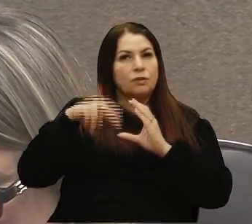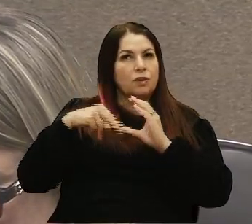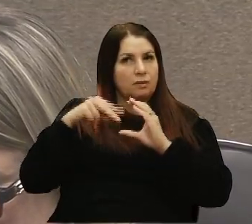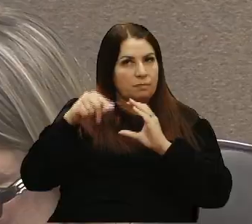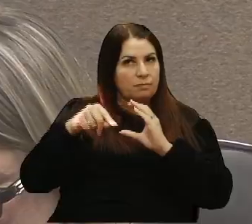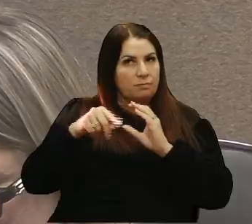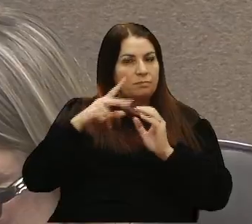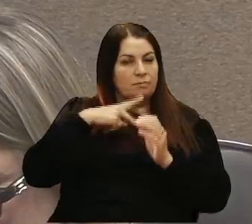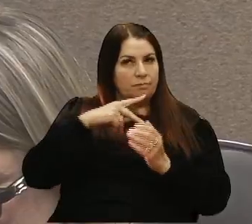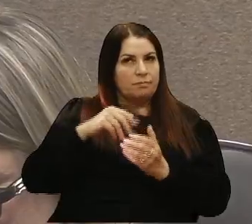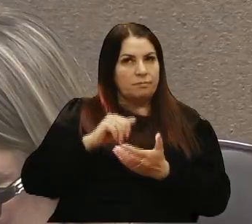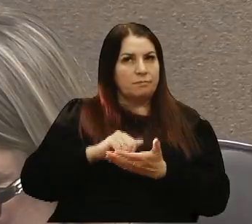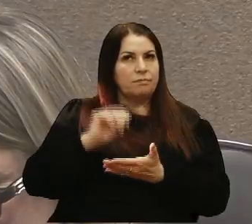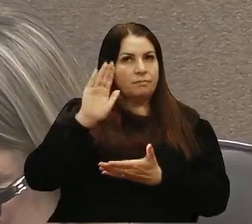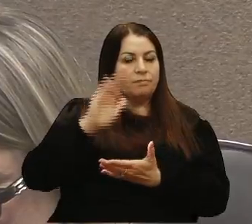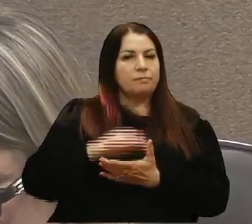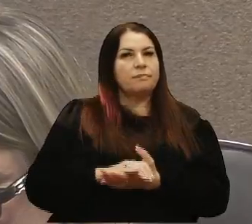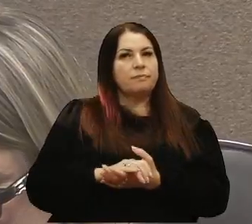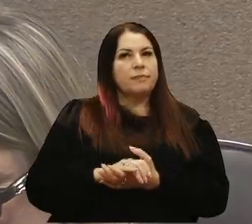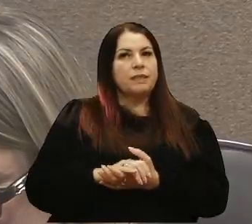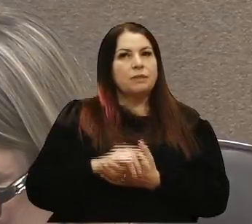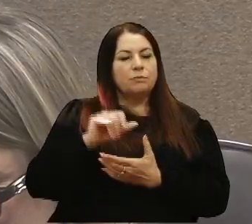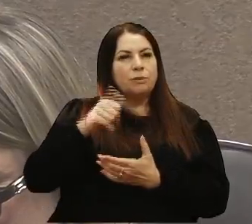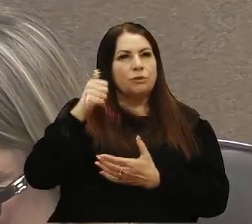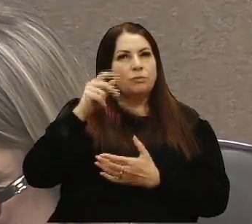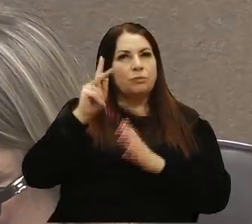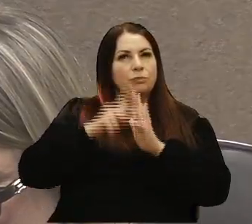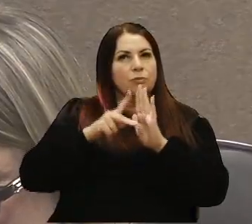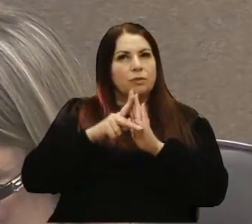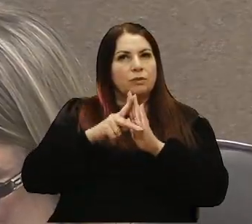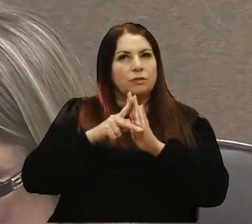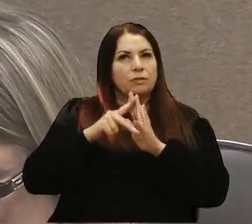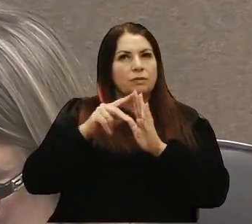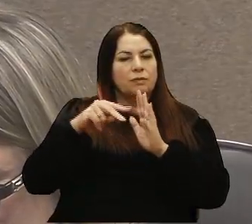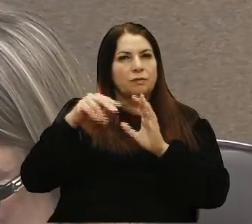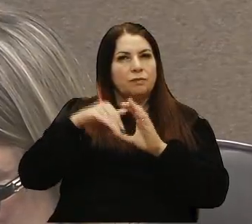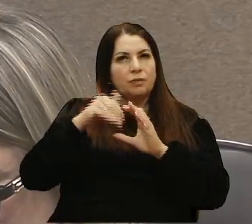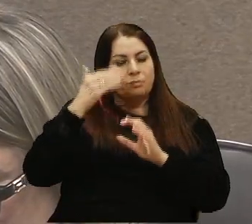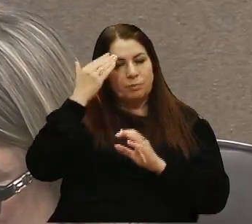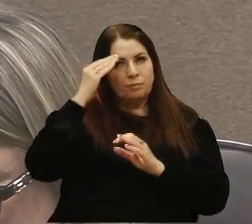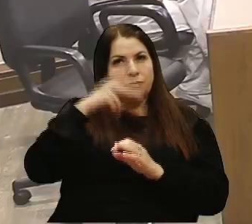história, presidente. Peço a palavra. Tá? Esse aqui é um dos melhores projetos que nós vamos votar. Obrigado, presidente.